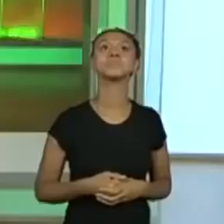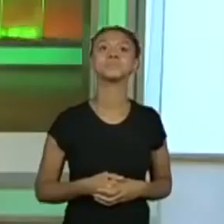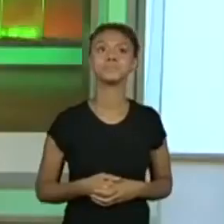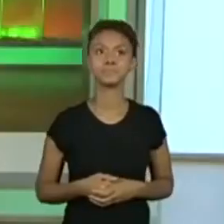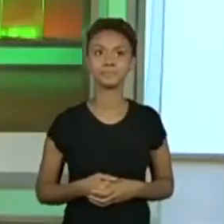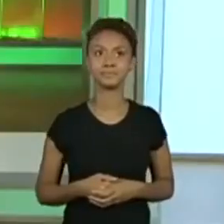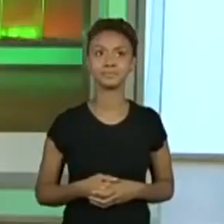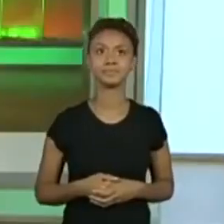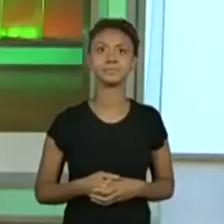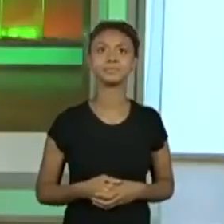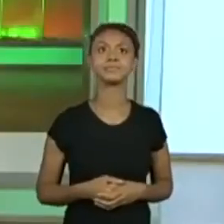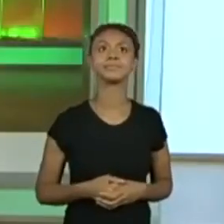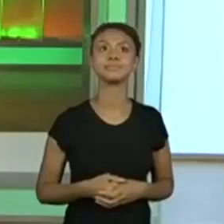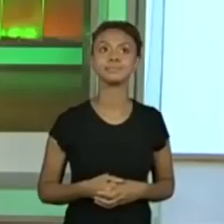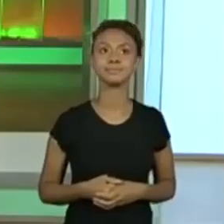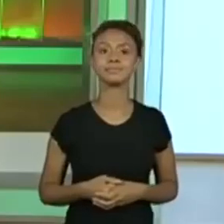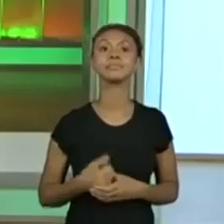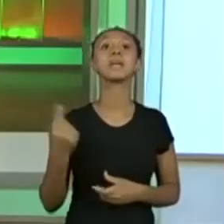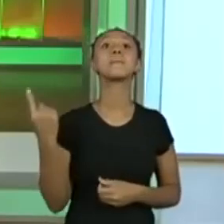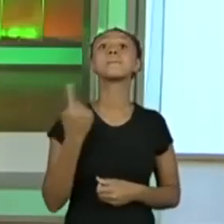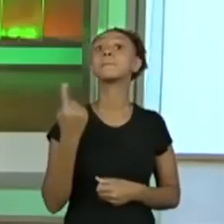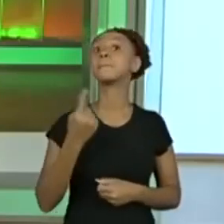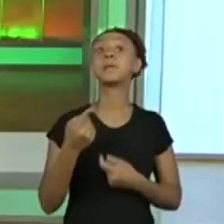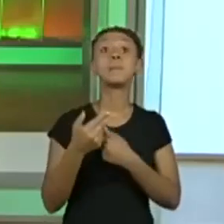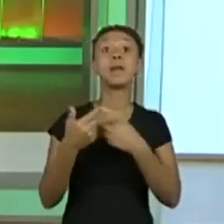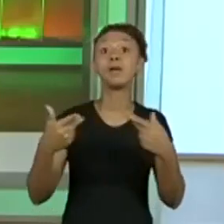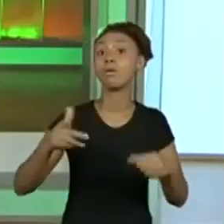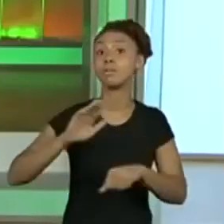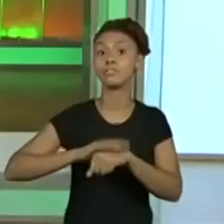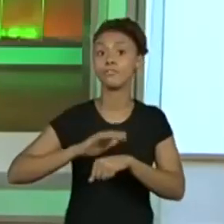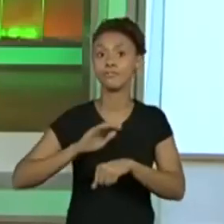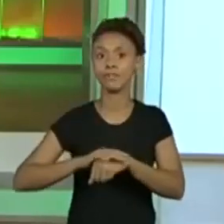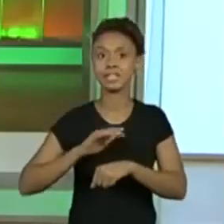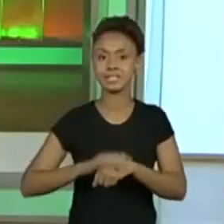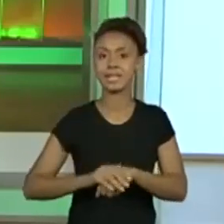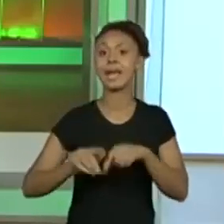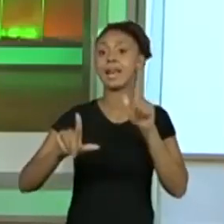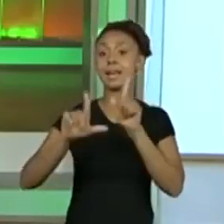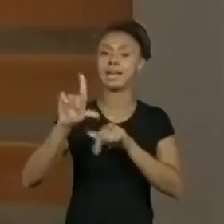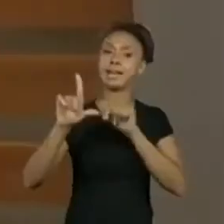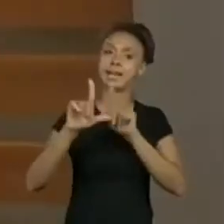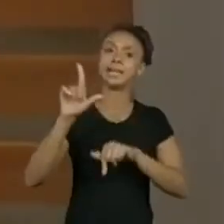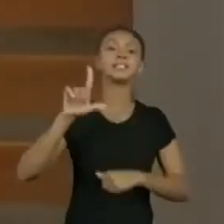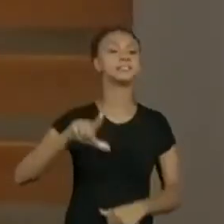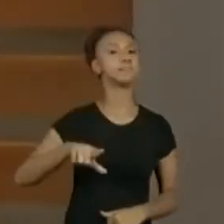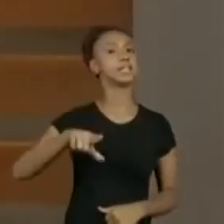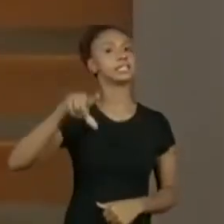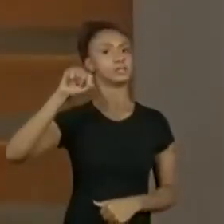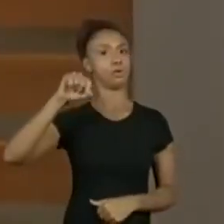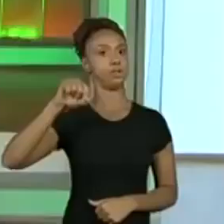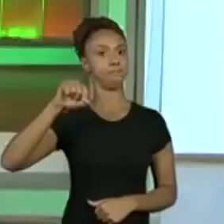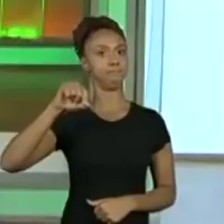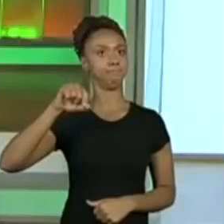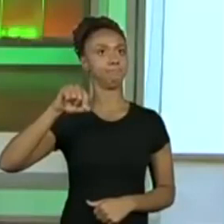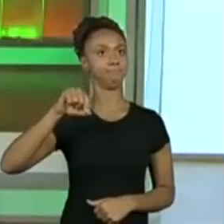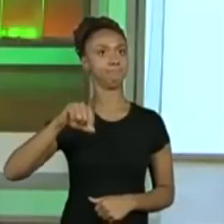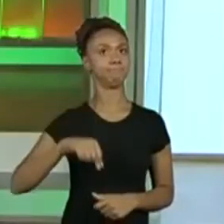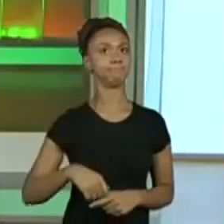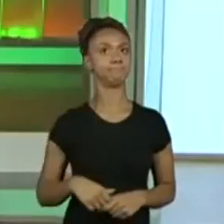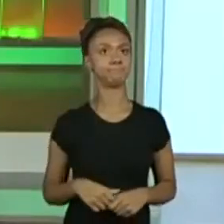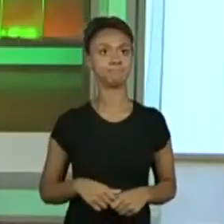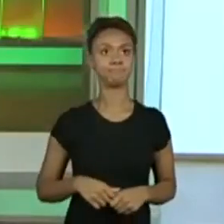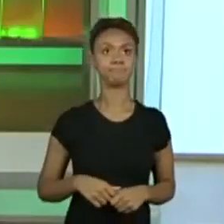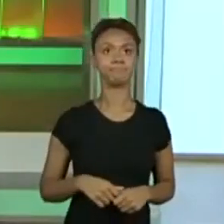vamos escolher a letra. Primeira coisa que a gente faz quando a gente vai jogar o stop, a gente escolhe a letra. Então vamos